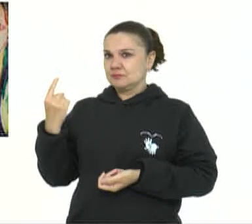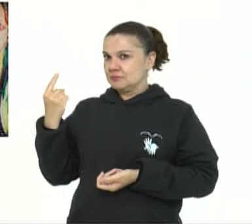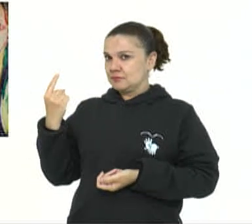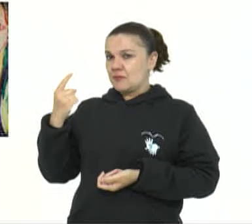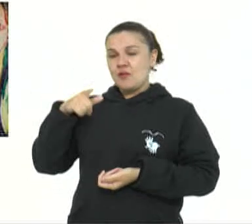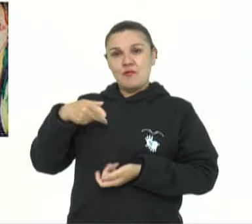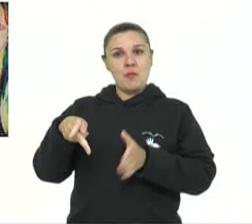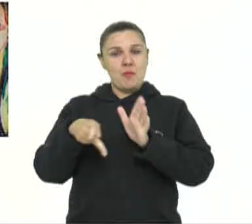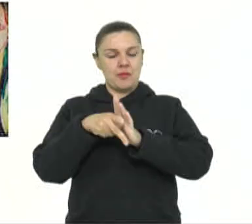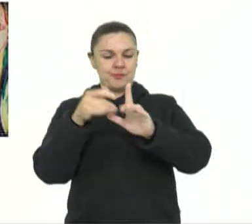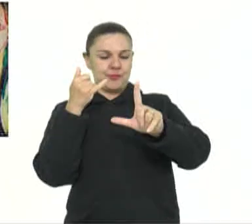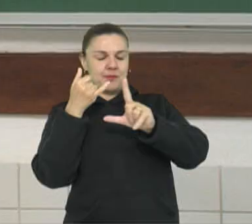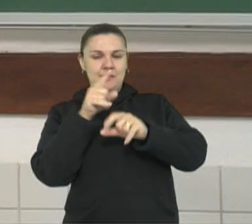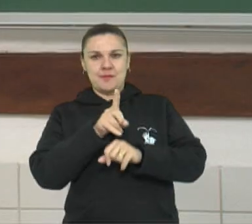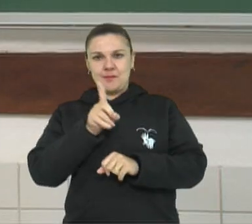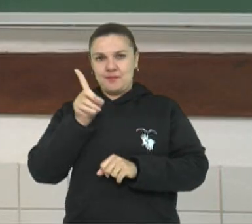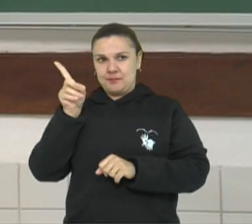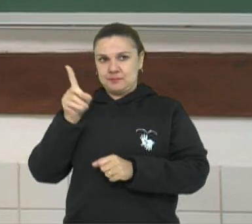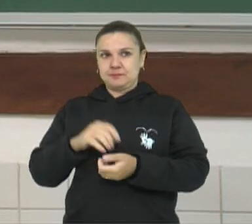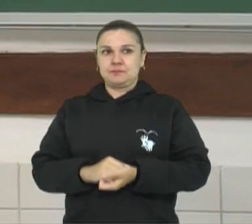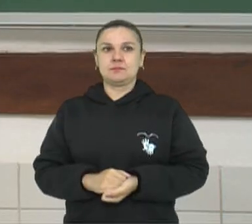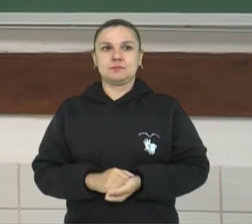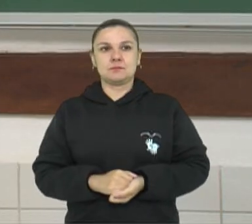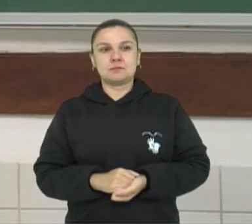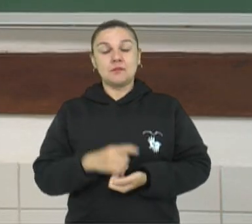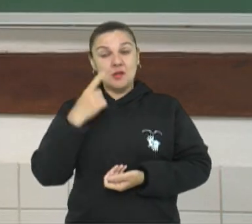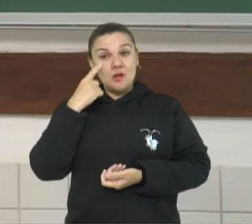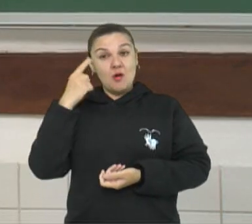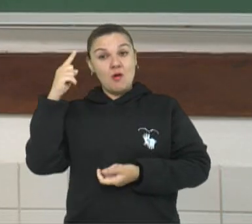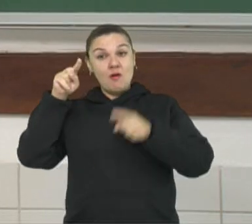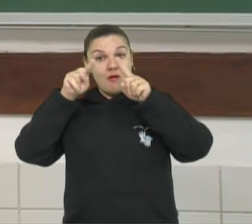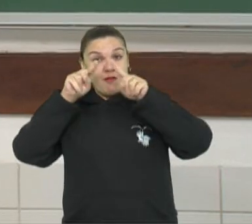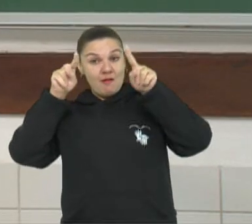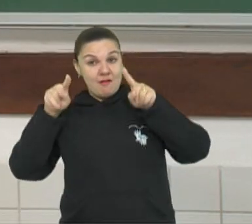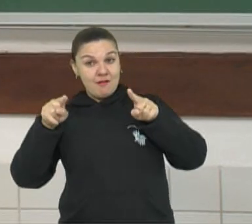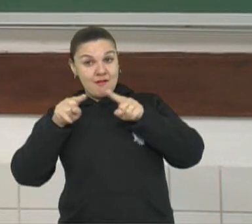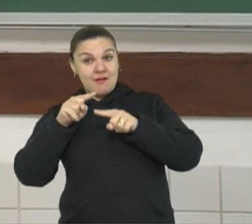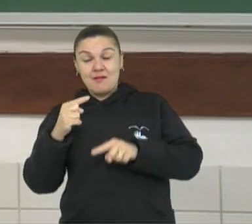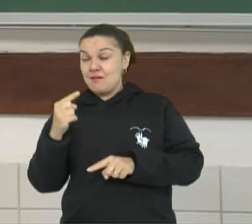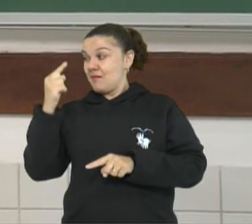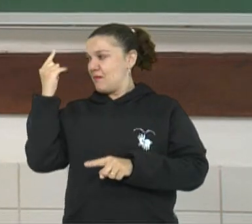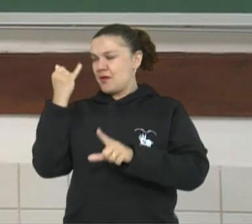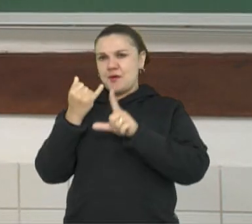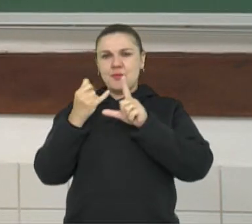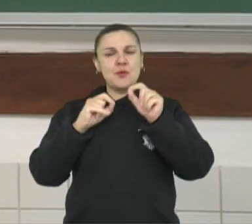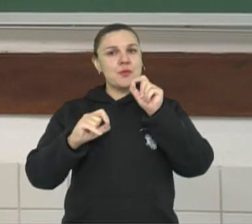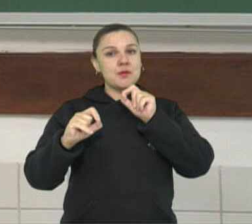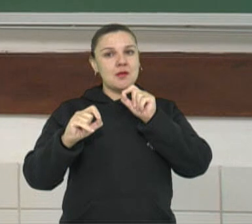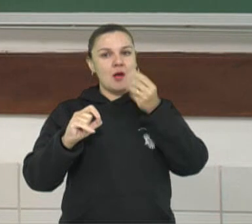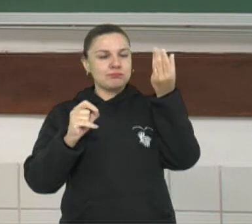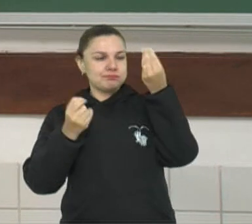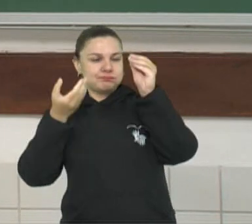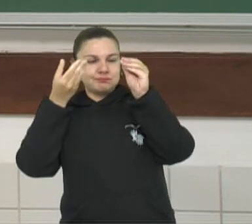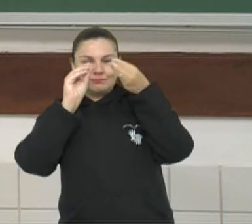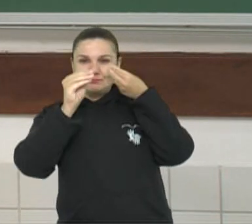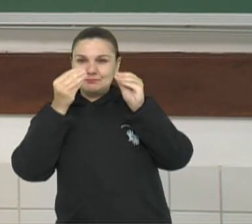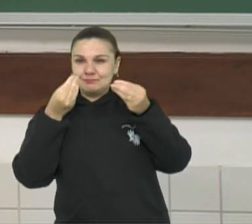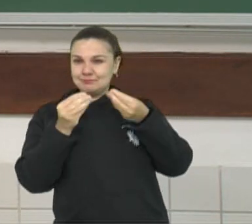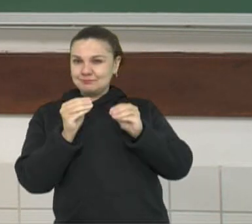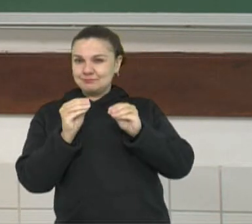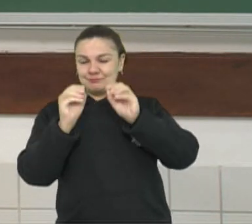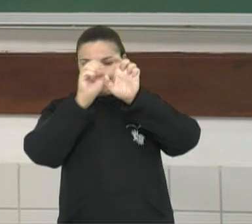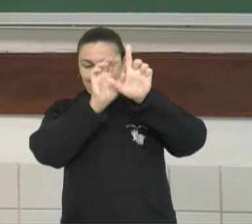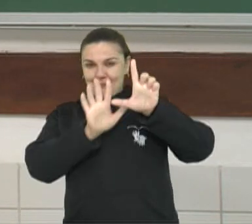Leitura de imagens. Ao olhar para essa tela, o que você consegue perceber? Uma composição, em forma